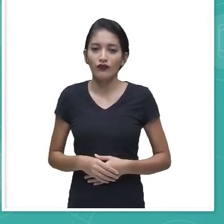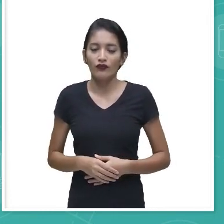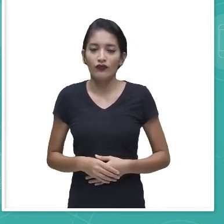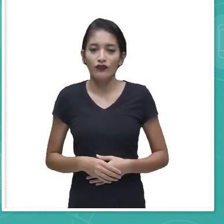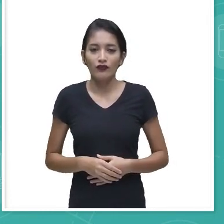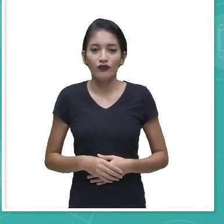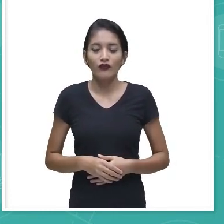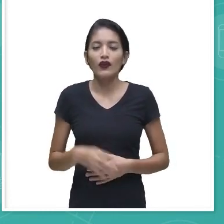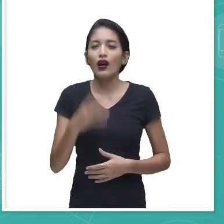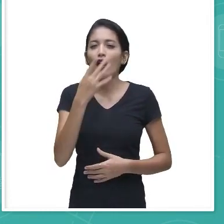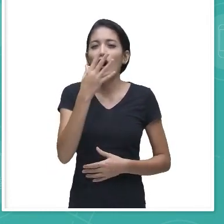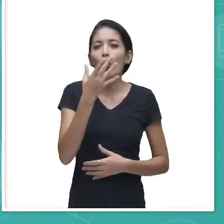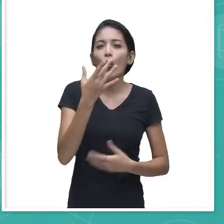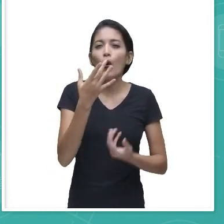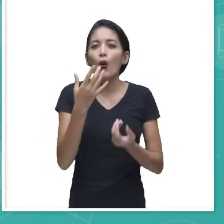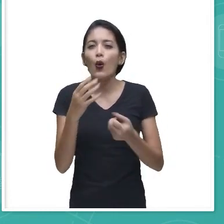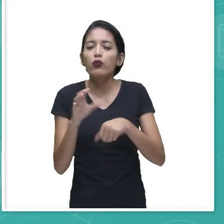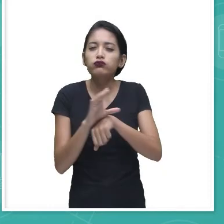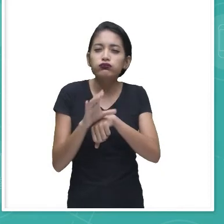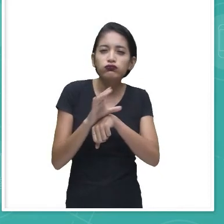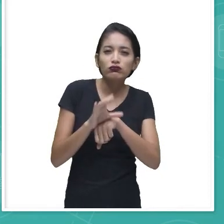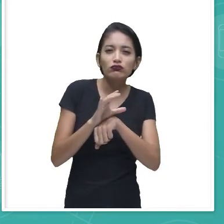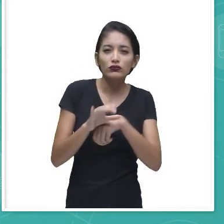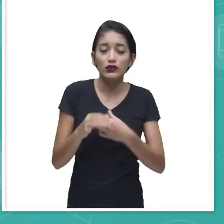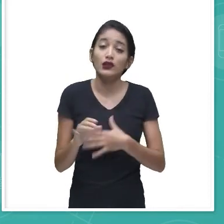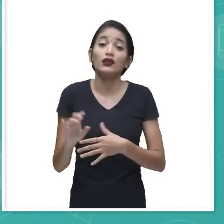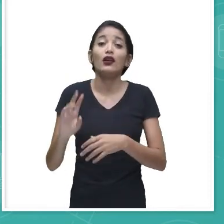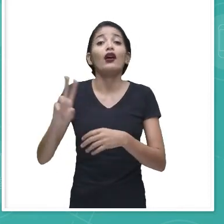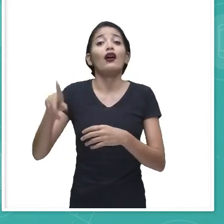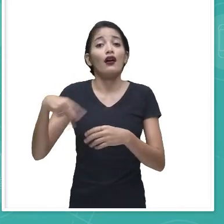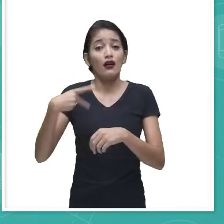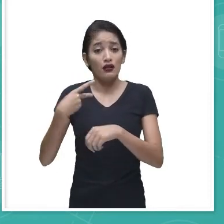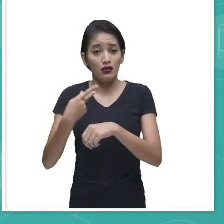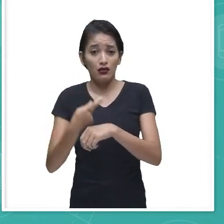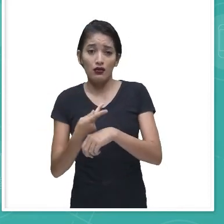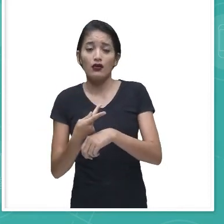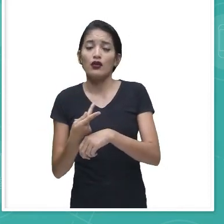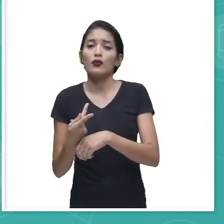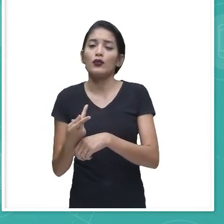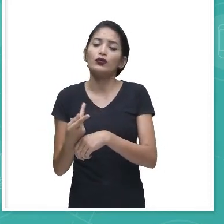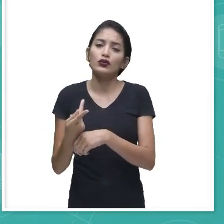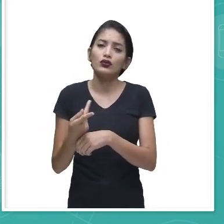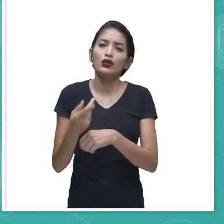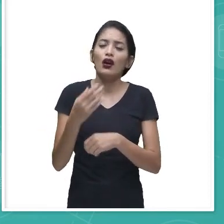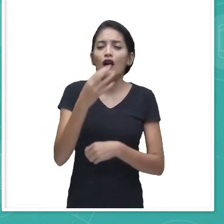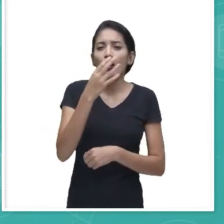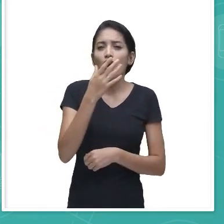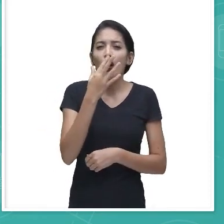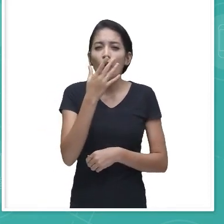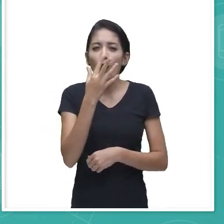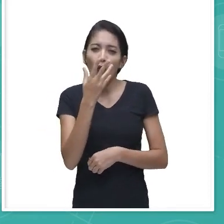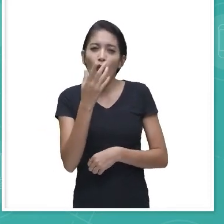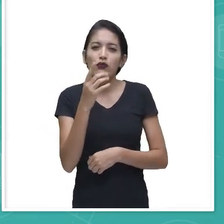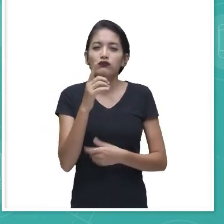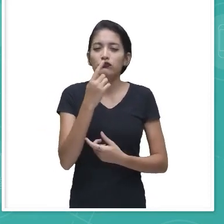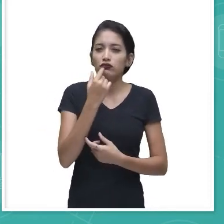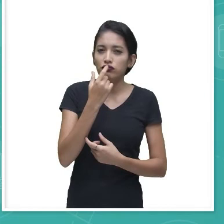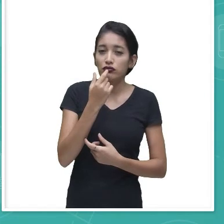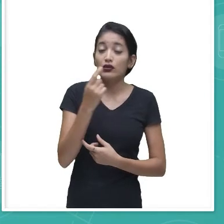Essa coloração acinzentada. Logo ali abaixo, aquela coloração ali avermelhada, a gente